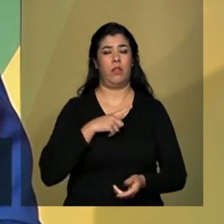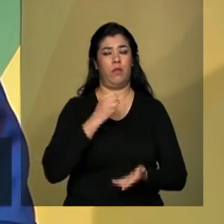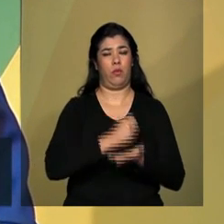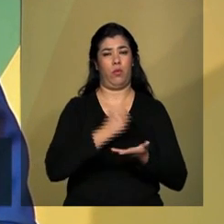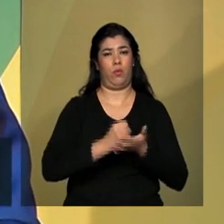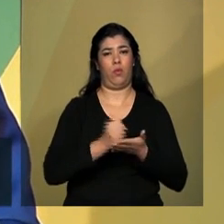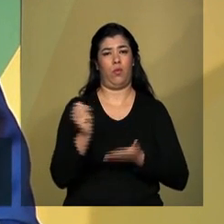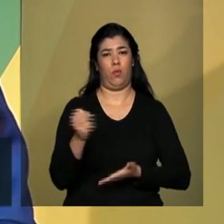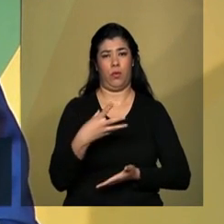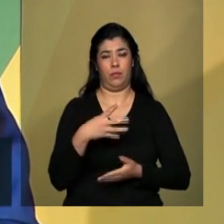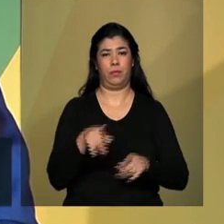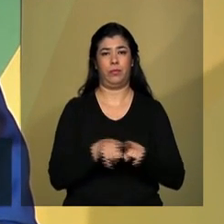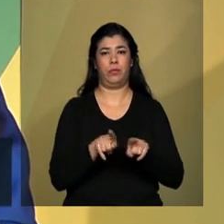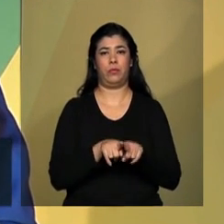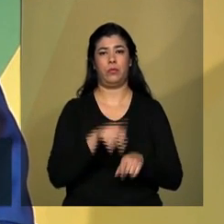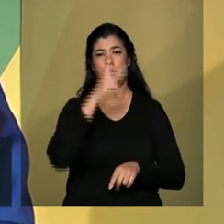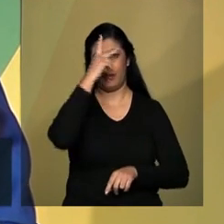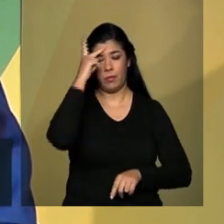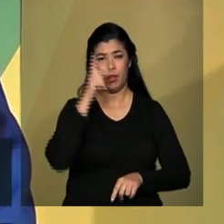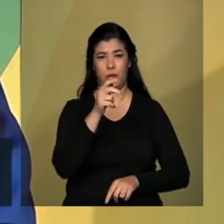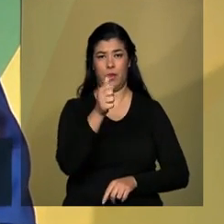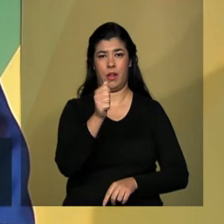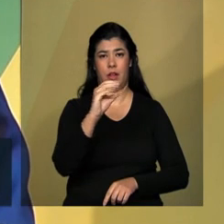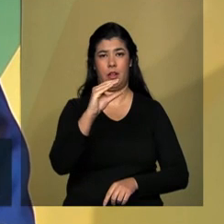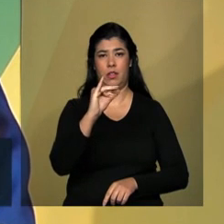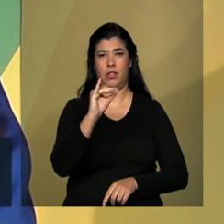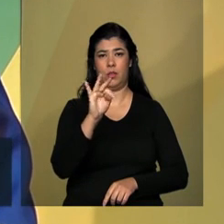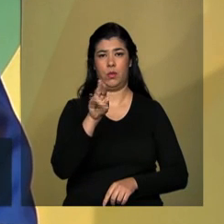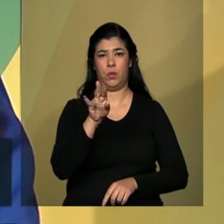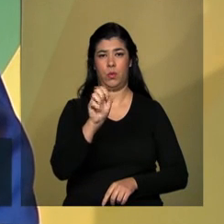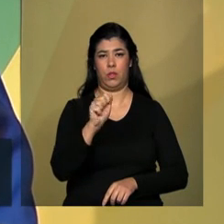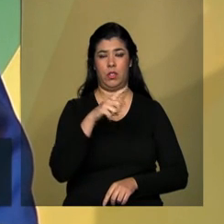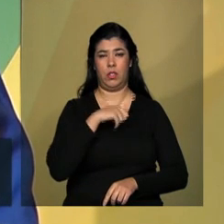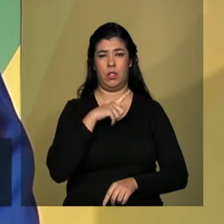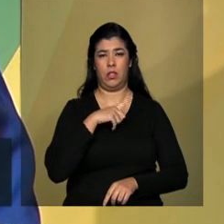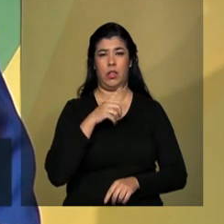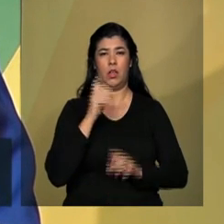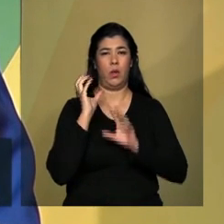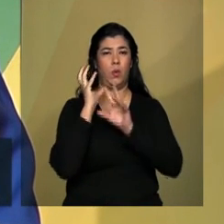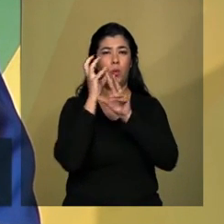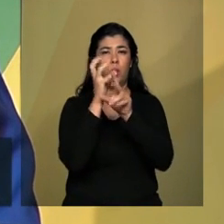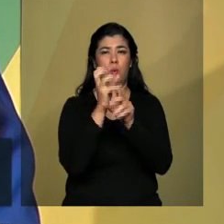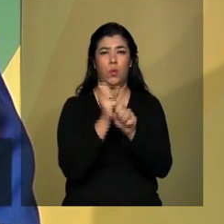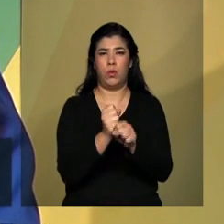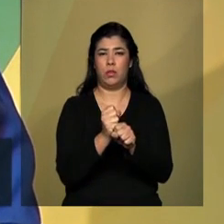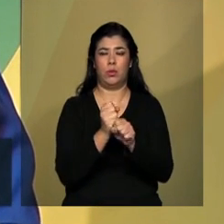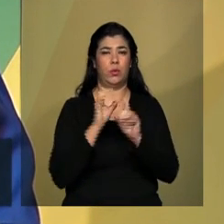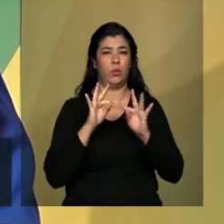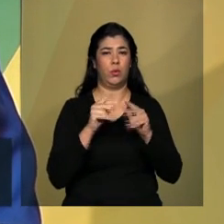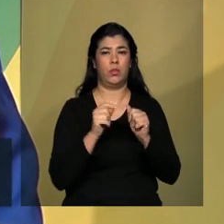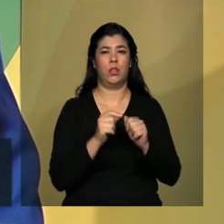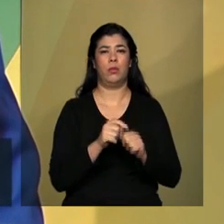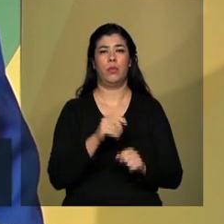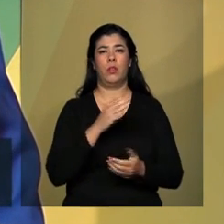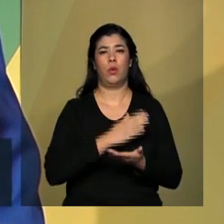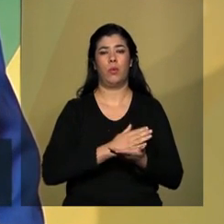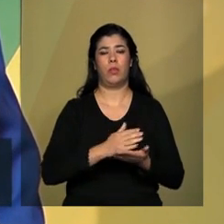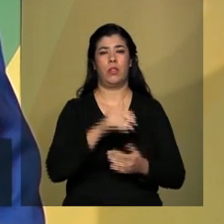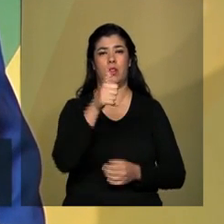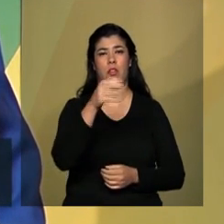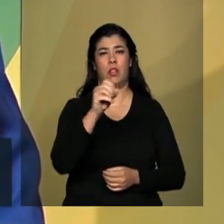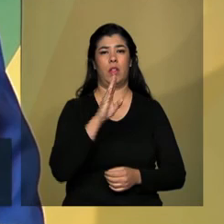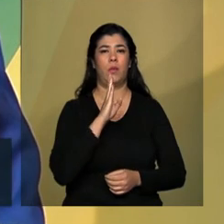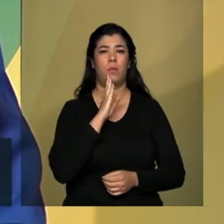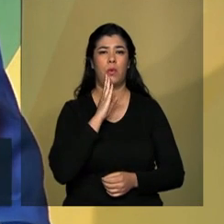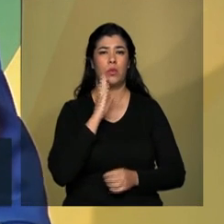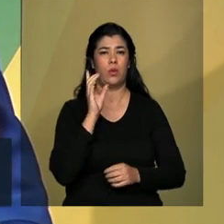dessa infraestrutura, e esse tipo de investimento somente é de quase da ordem de 10 bilhões de dólares. Isso pode começar rapidamente. Agora o